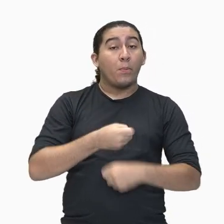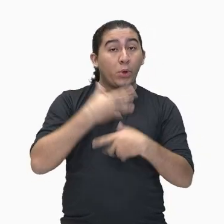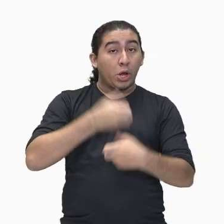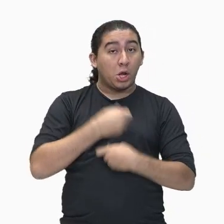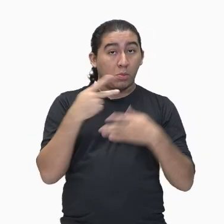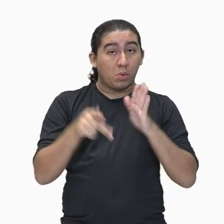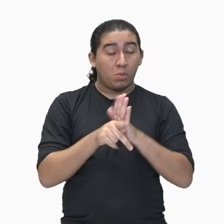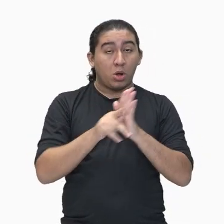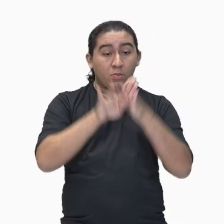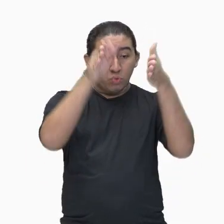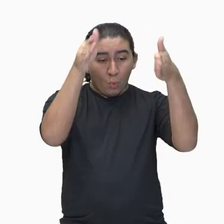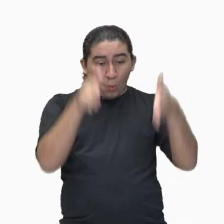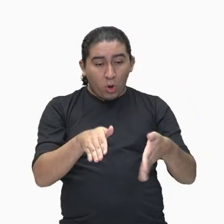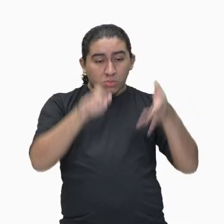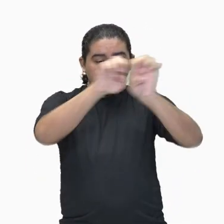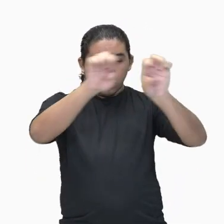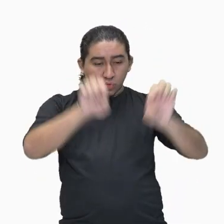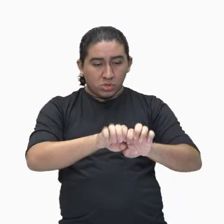forma fixa.